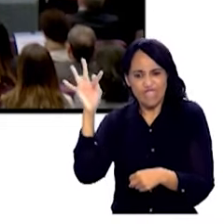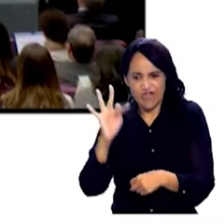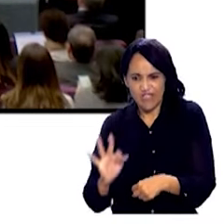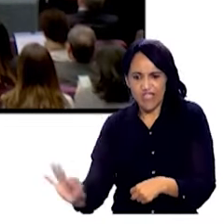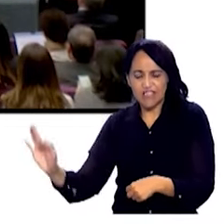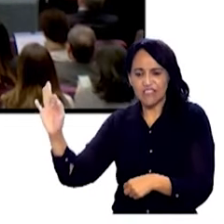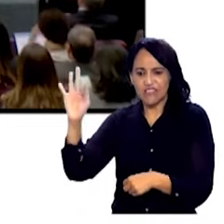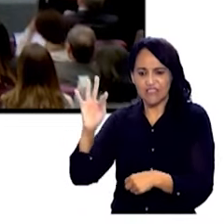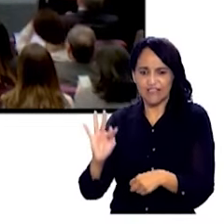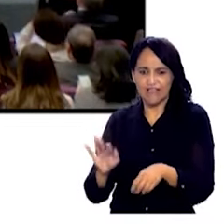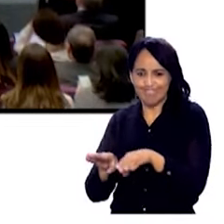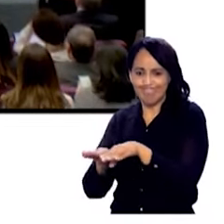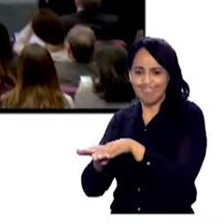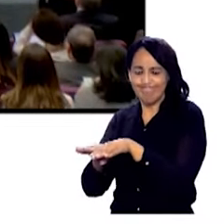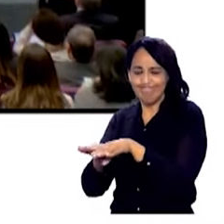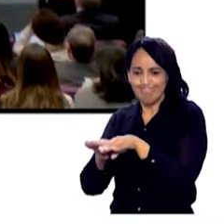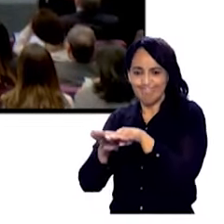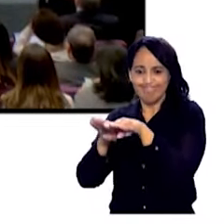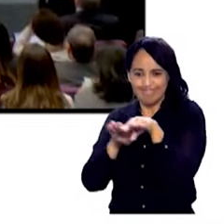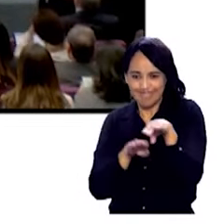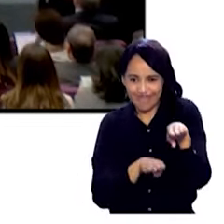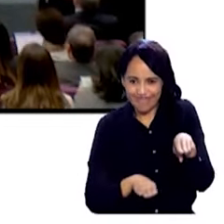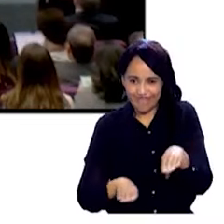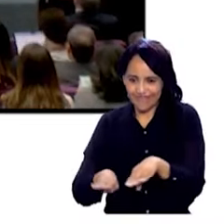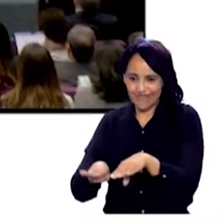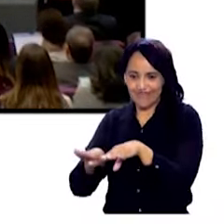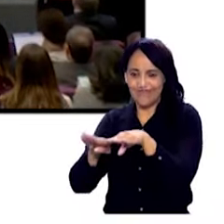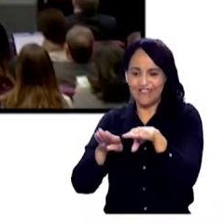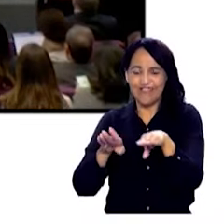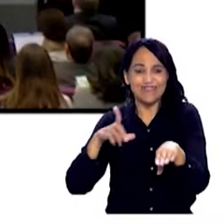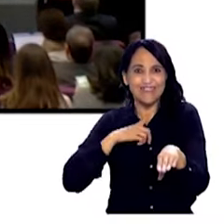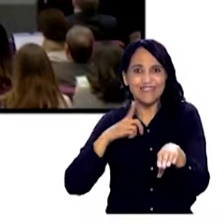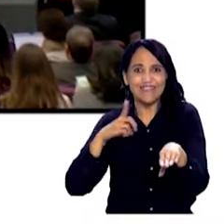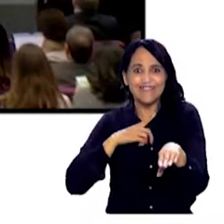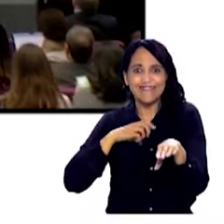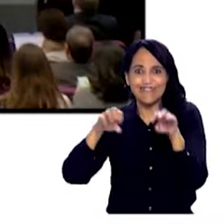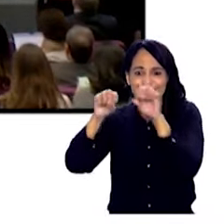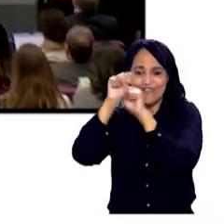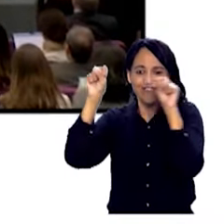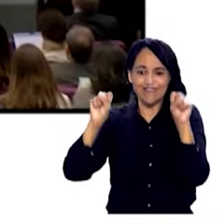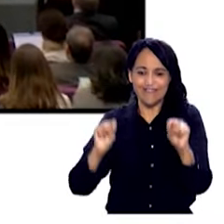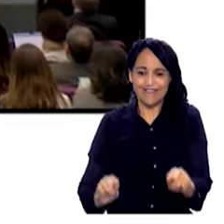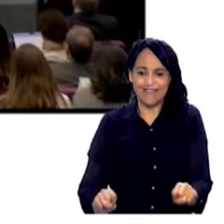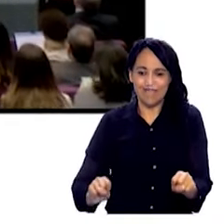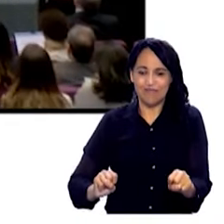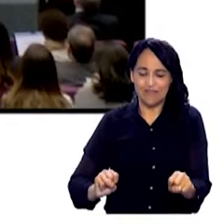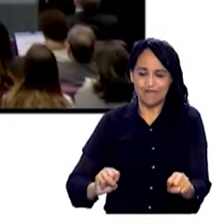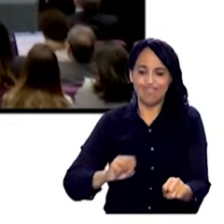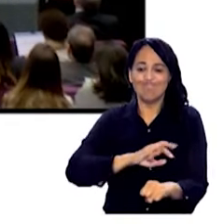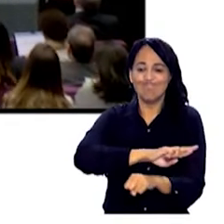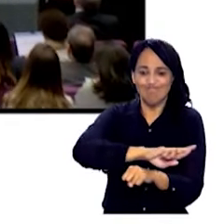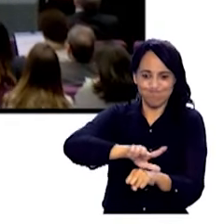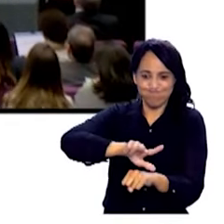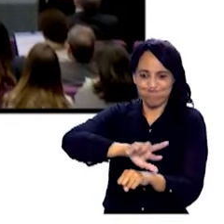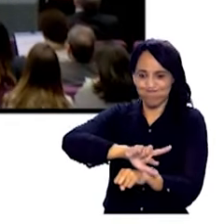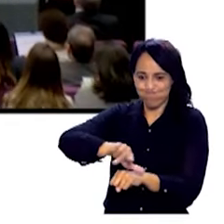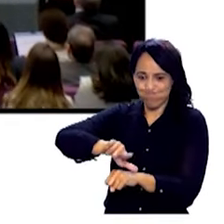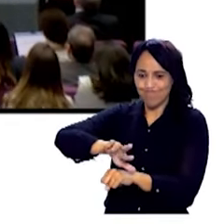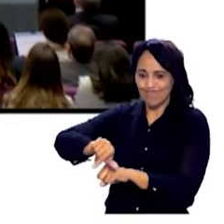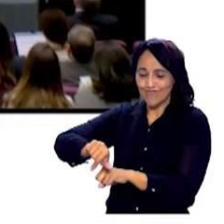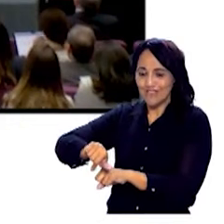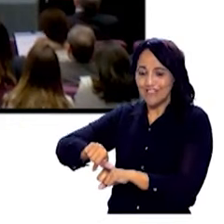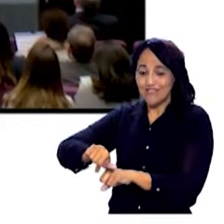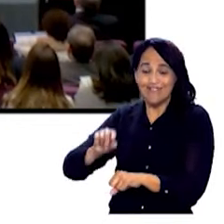diversas Nações tem sistemas jurídicos relativamente diferentes eh fez com que certas matérias transitassem entre as as